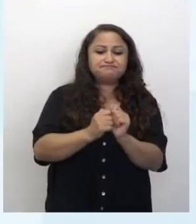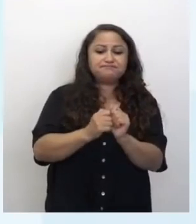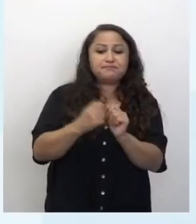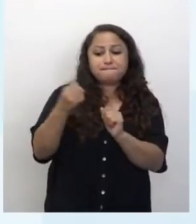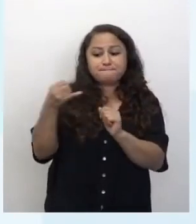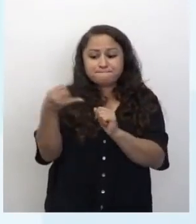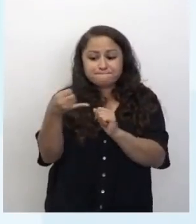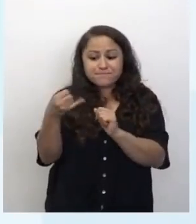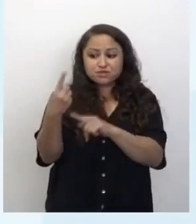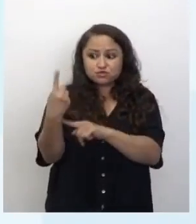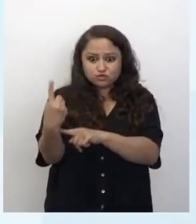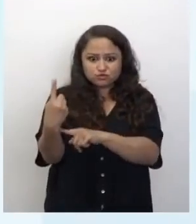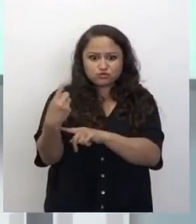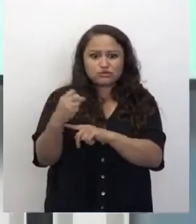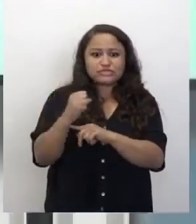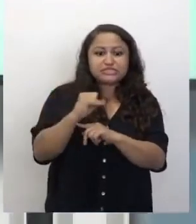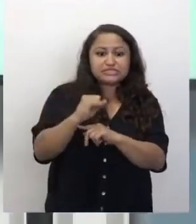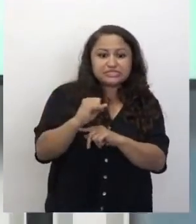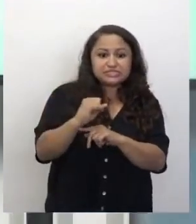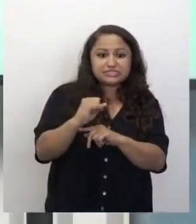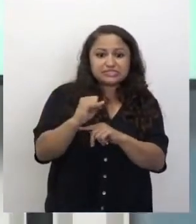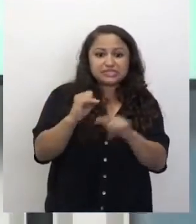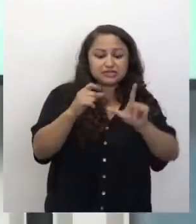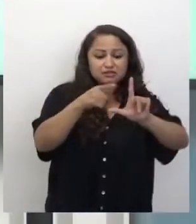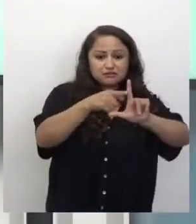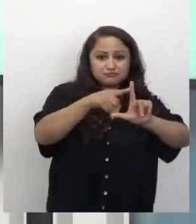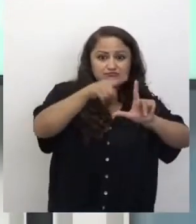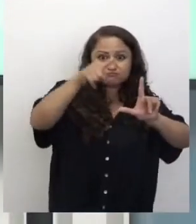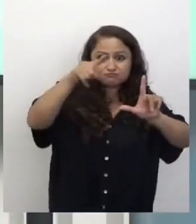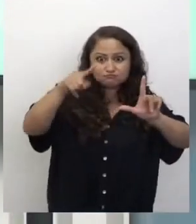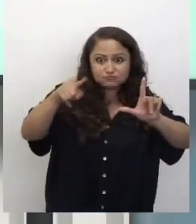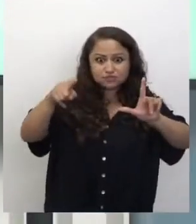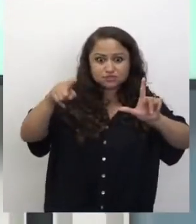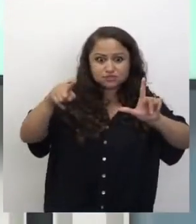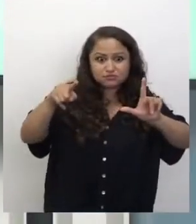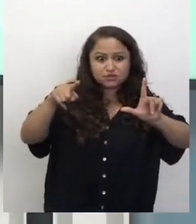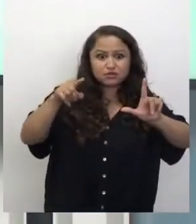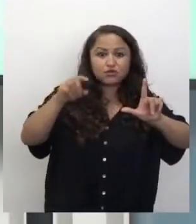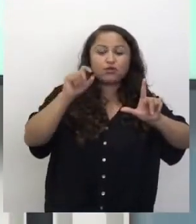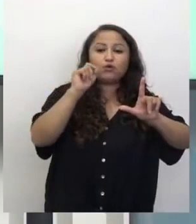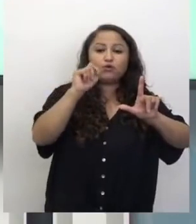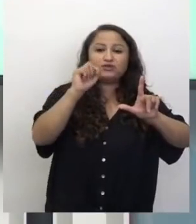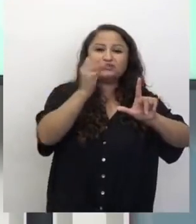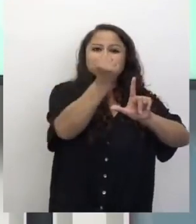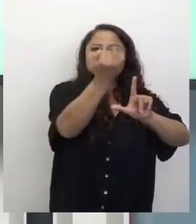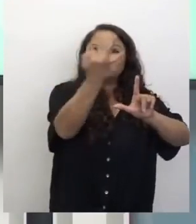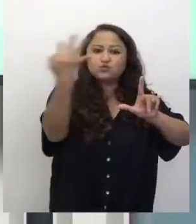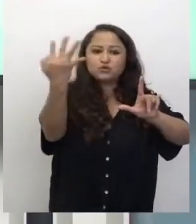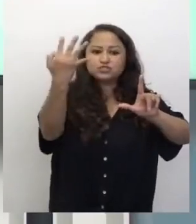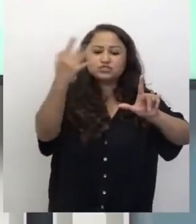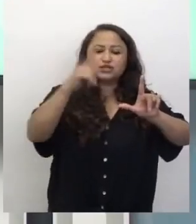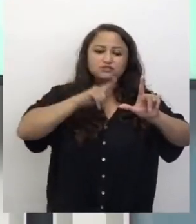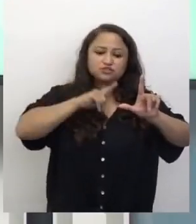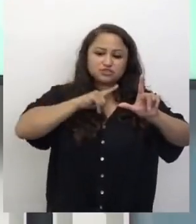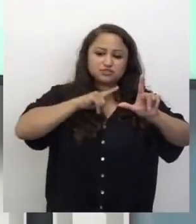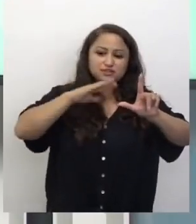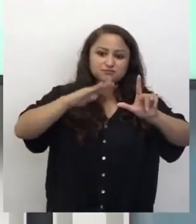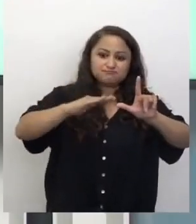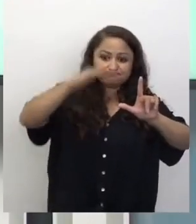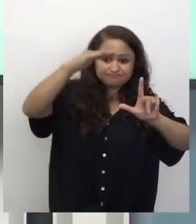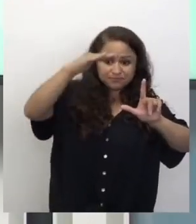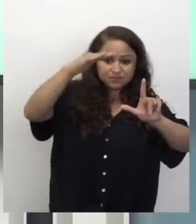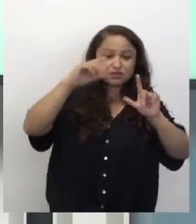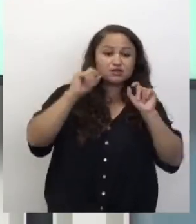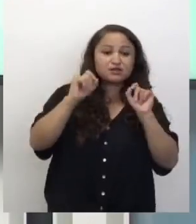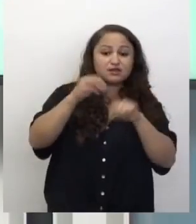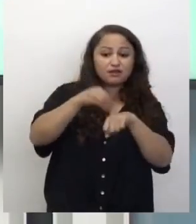Se ela for deslocada para cima, eu vou somar a quantidade que ela deslocou lá para cima. Então, qual é a dica que eu te